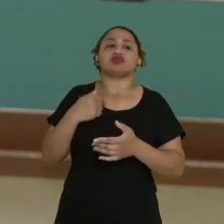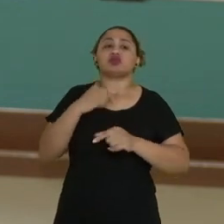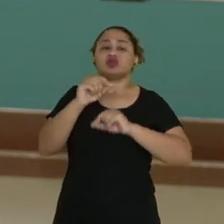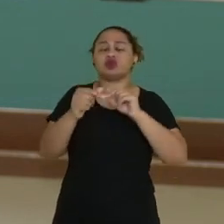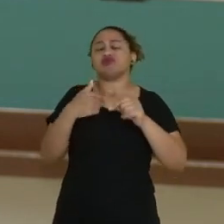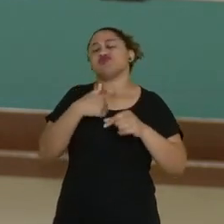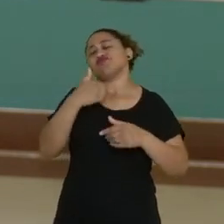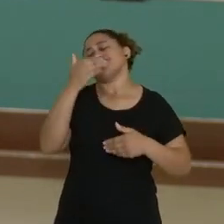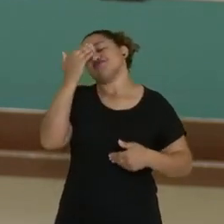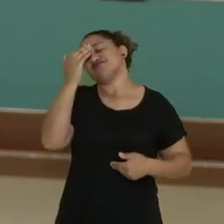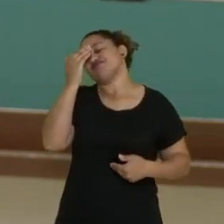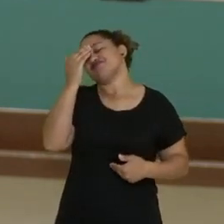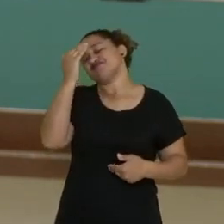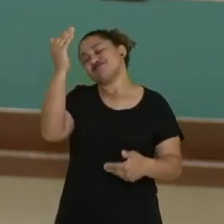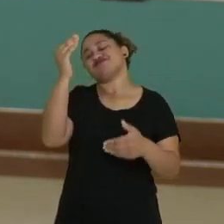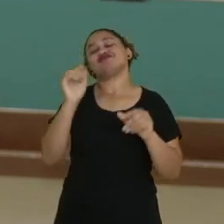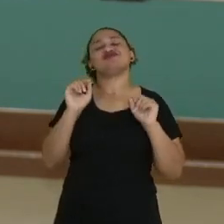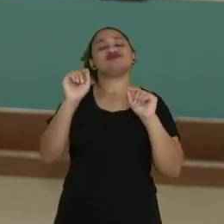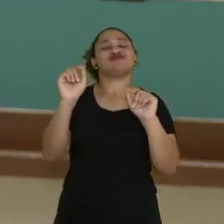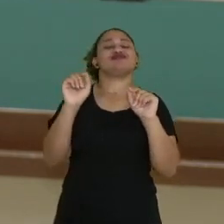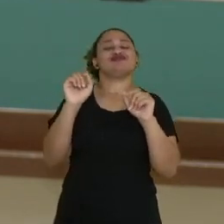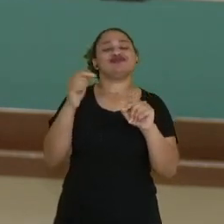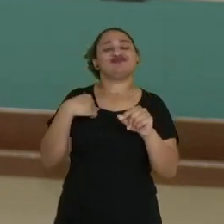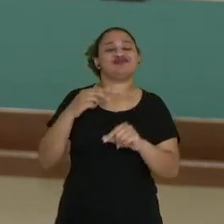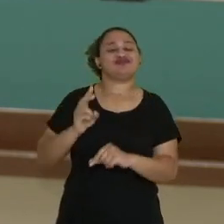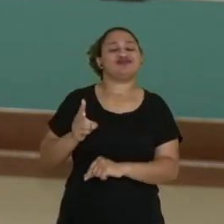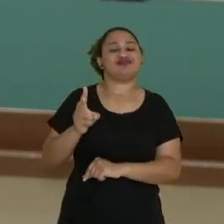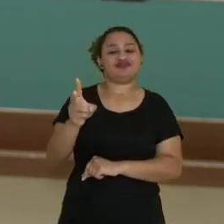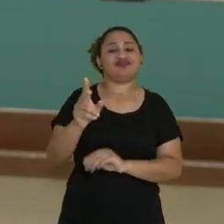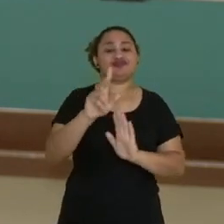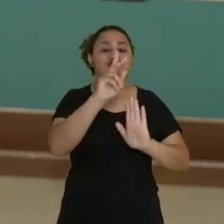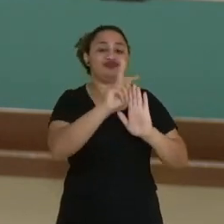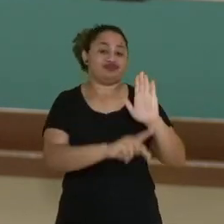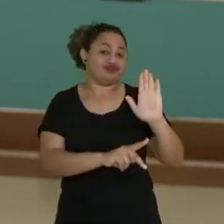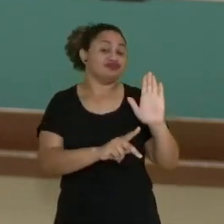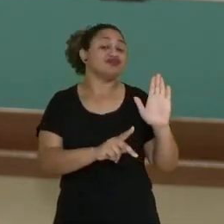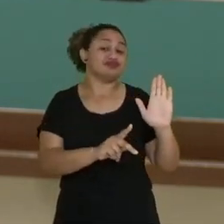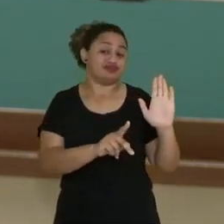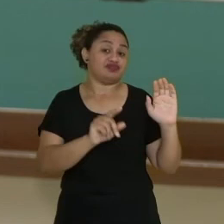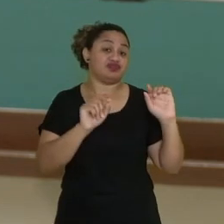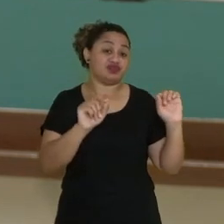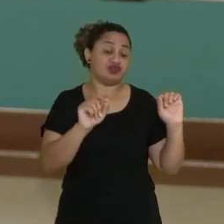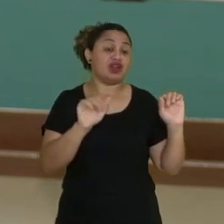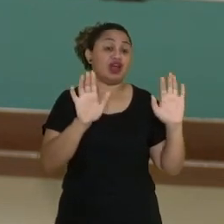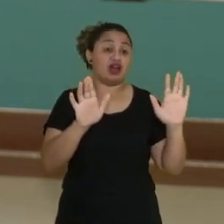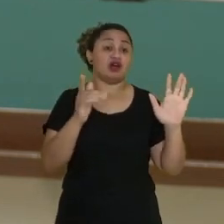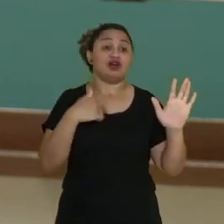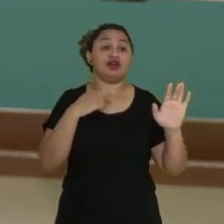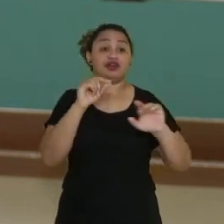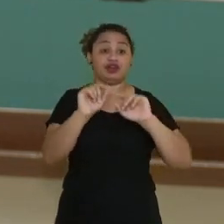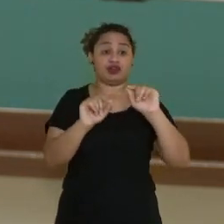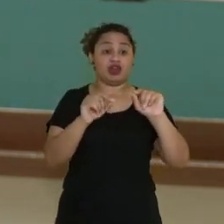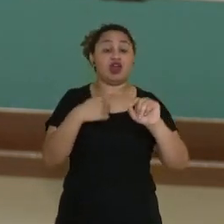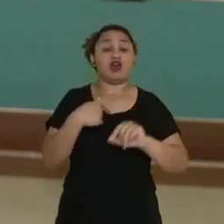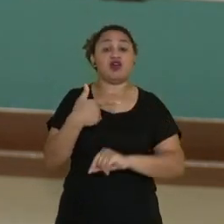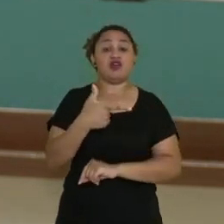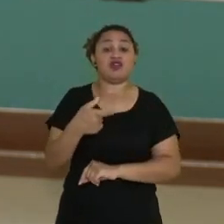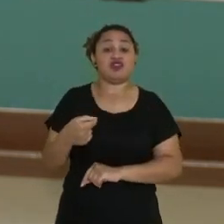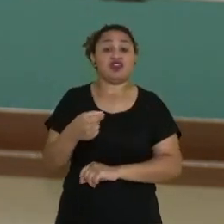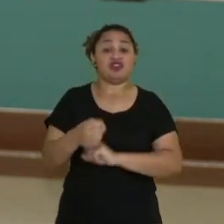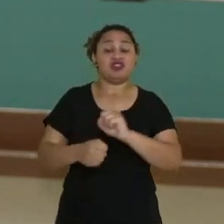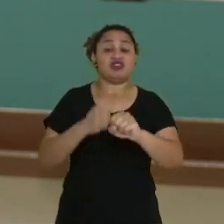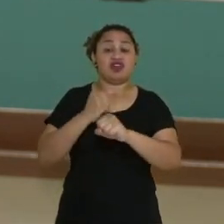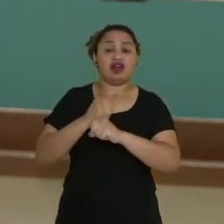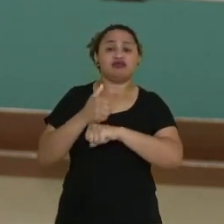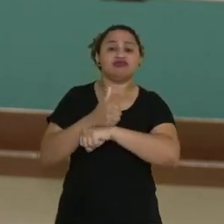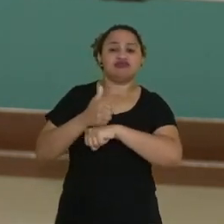agradeço imensamente pela existência e continuidade deste programa. E chega ao nosso ponto. Aos 20 anos de